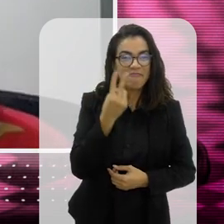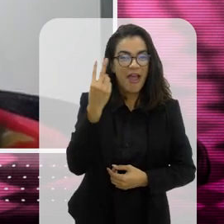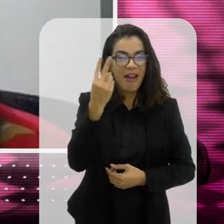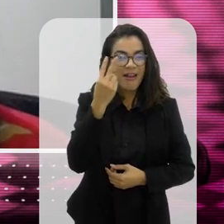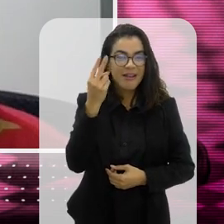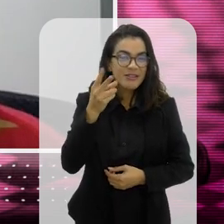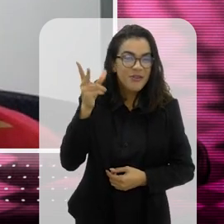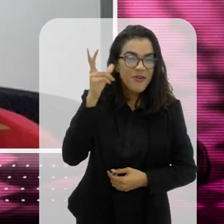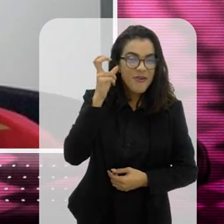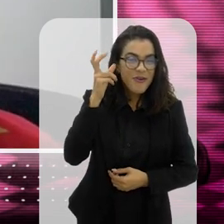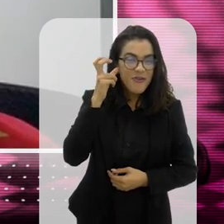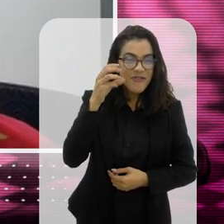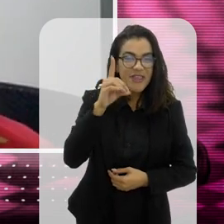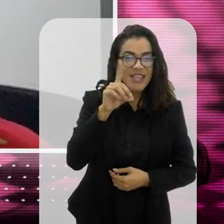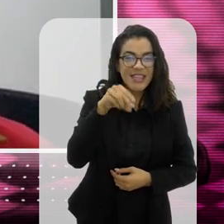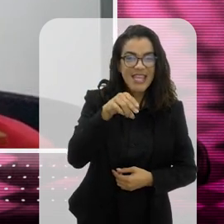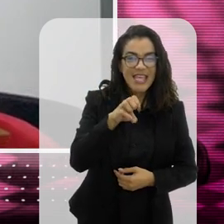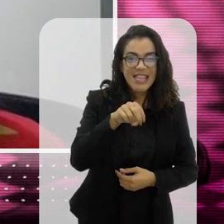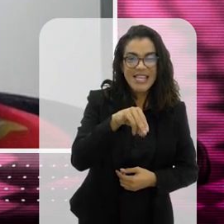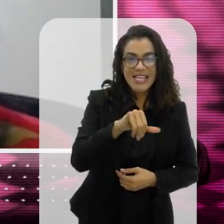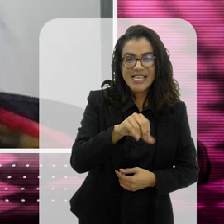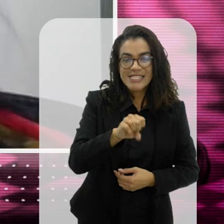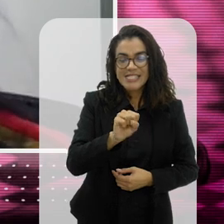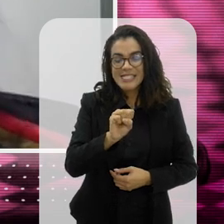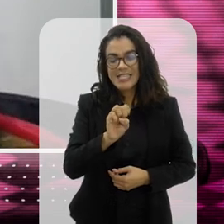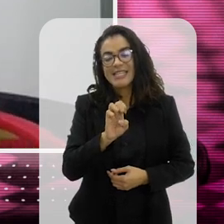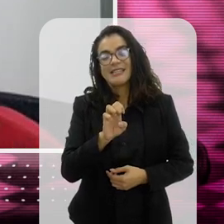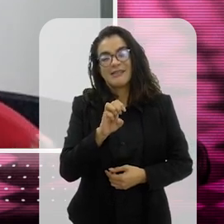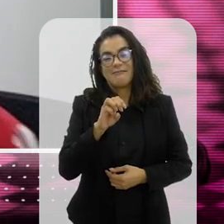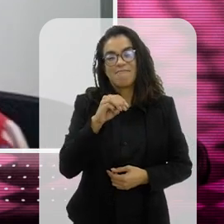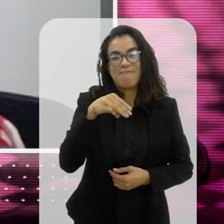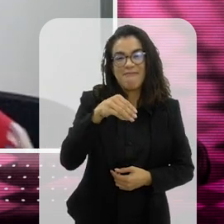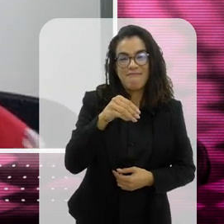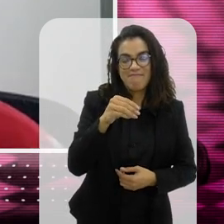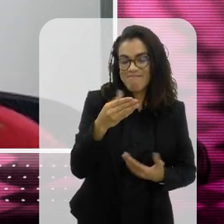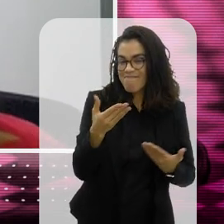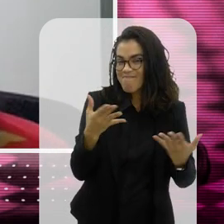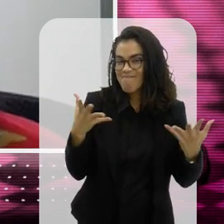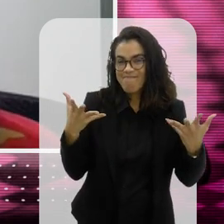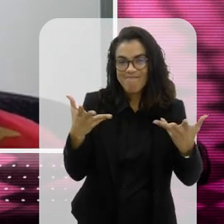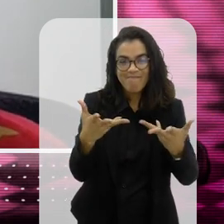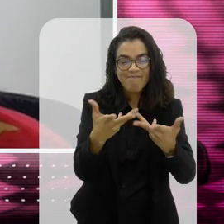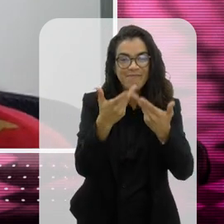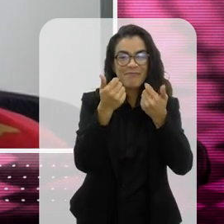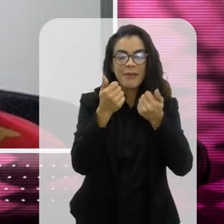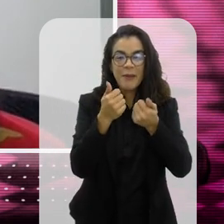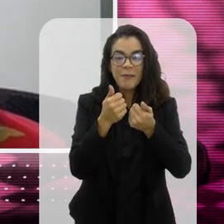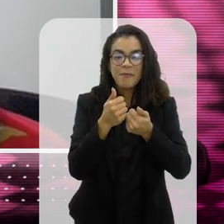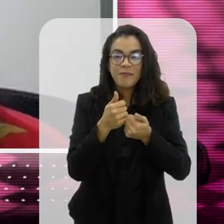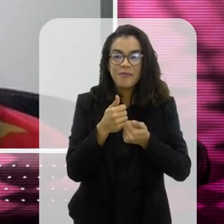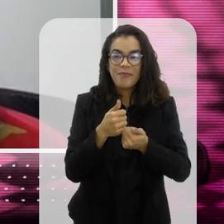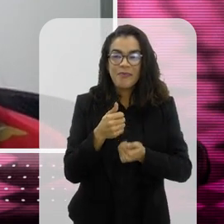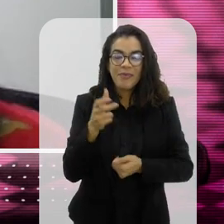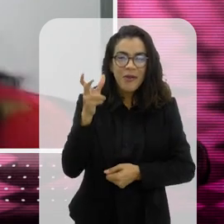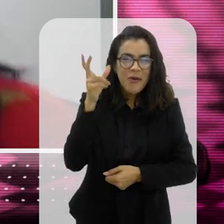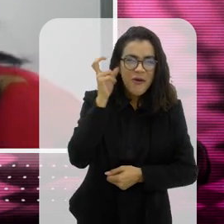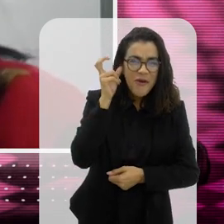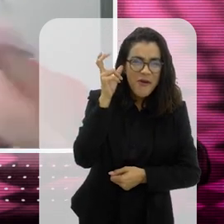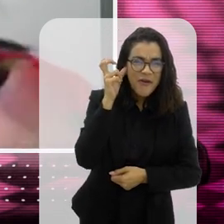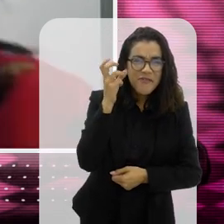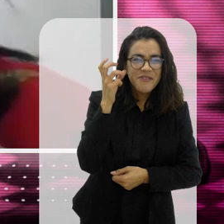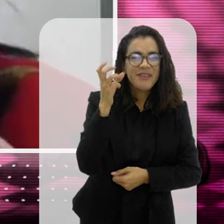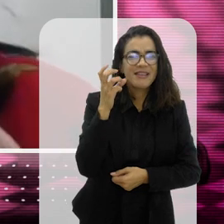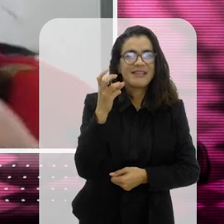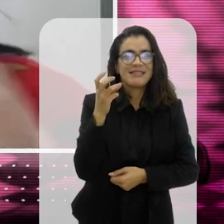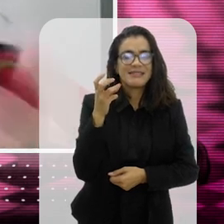muito rico ouvir aqui vocês falando, a Denise, a Nana, você, Marieta, conduzindo tão bem esse debate. Eu